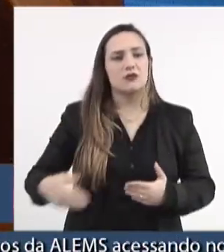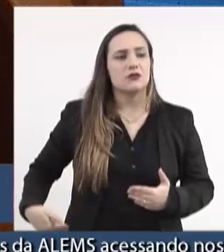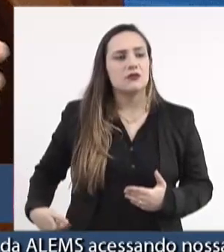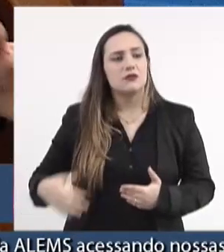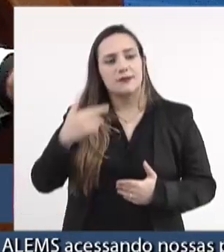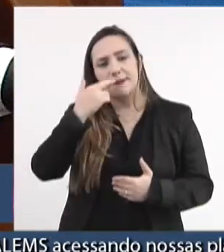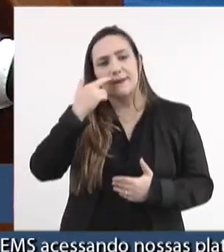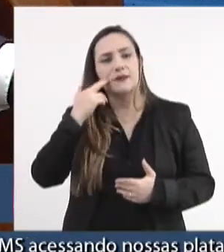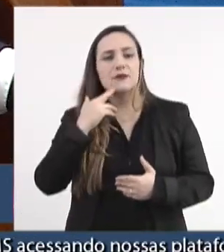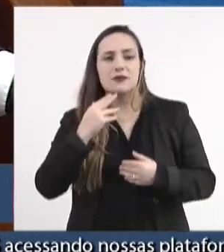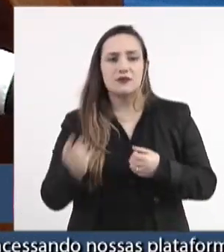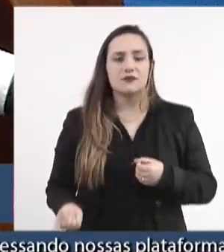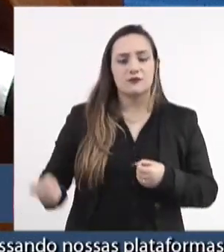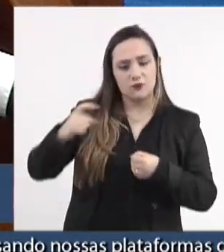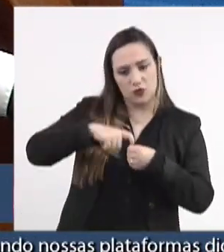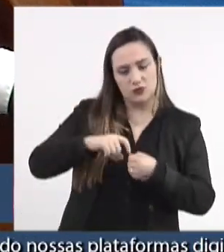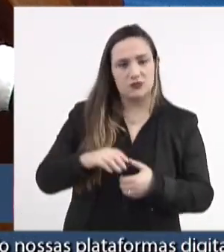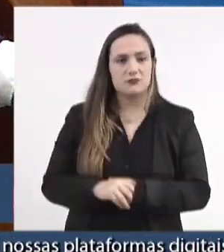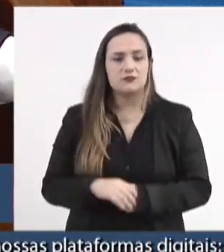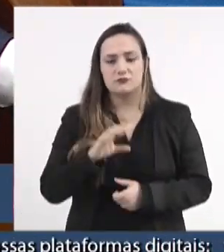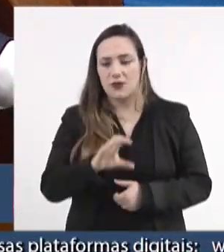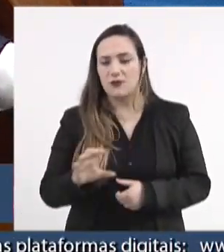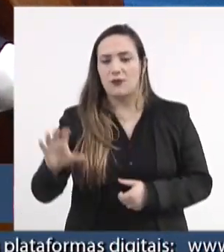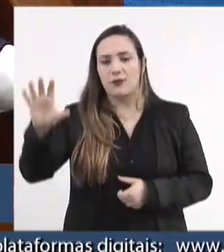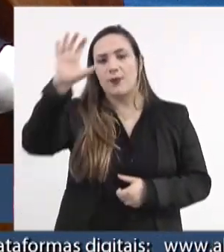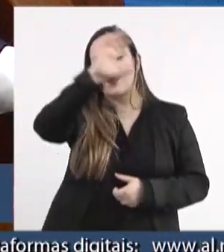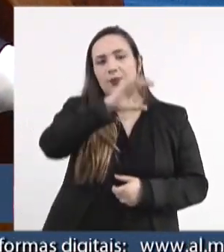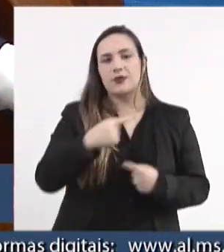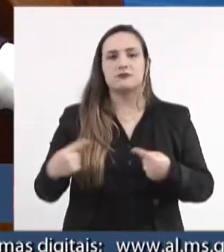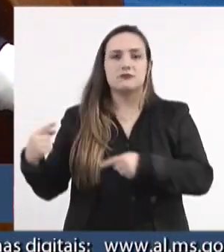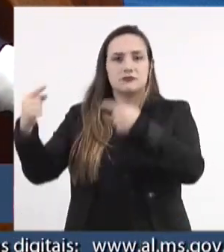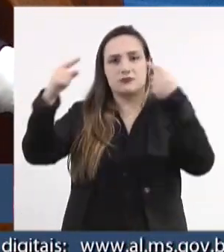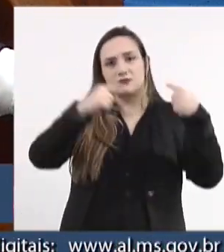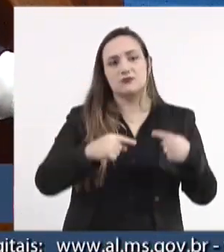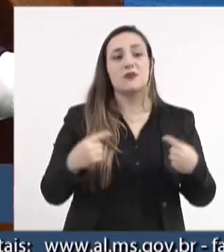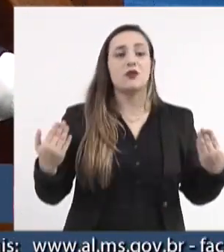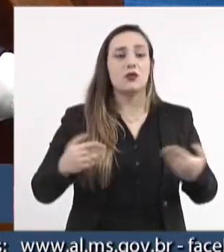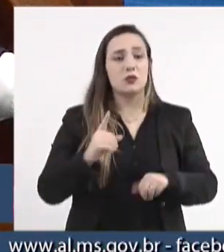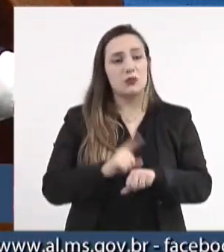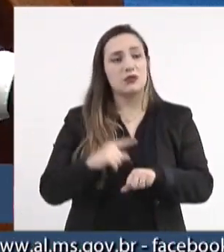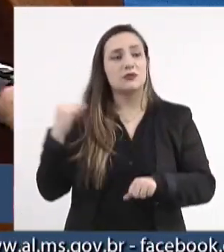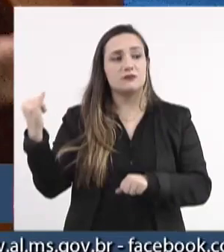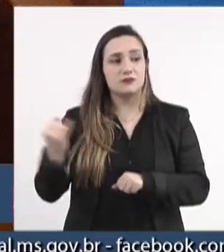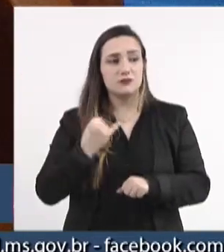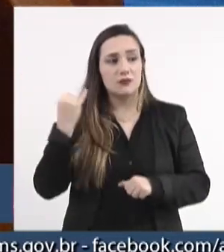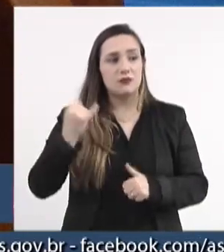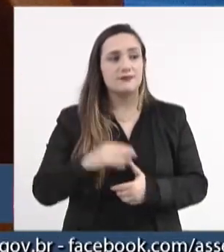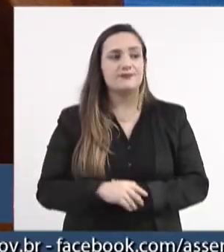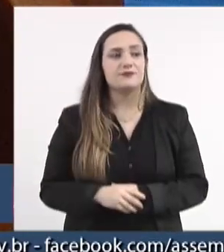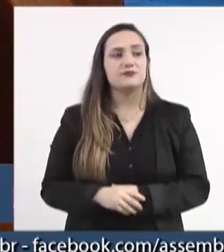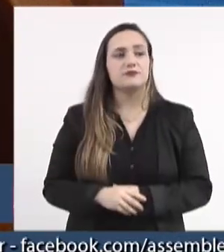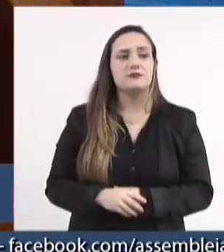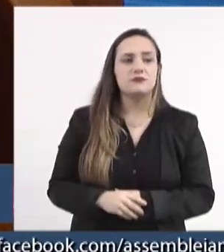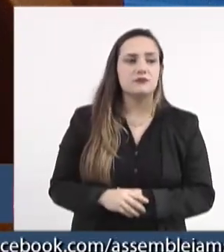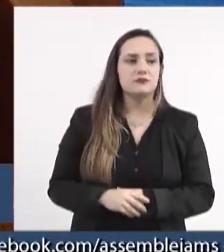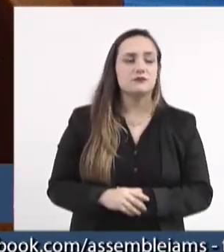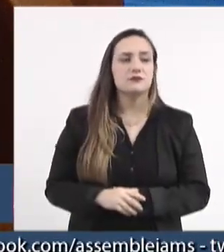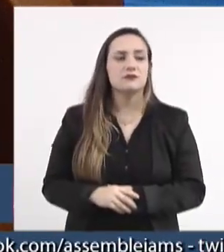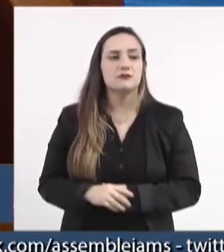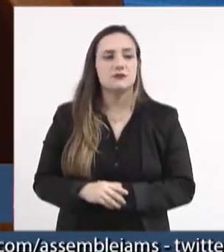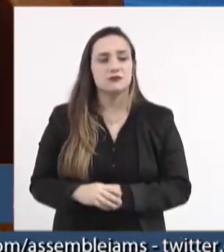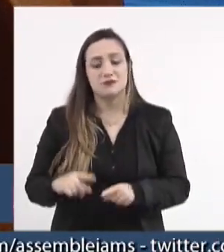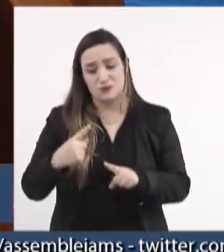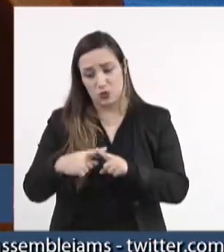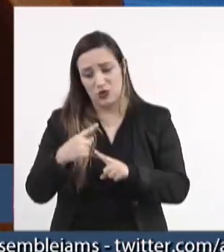é retomada. E é retomada num momento importante, onde o cenário da agricultura